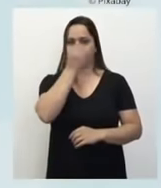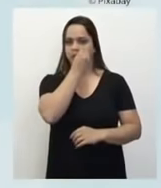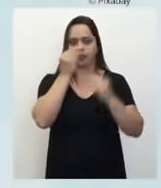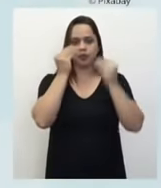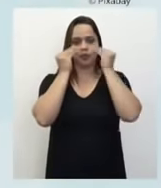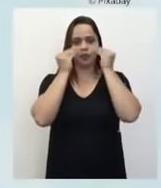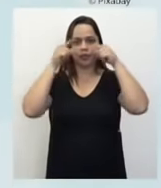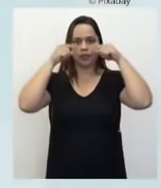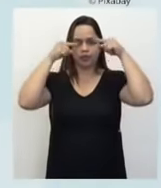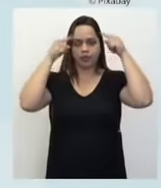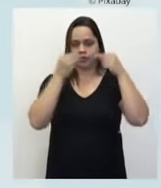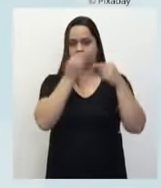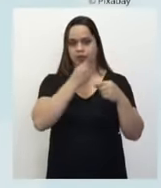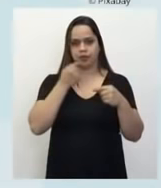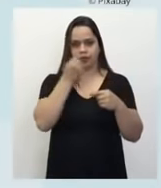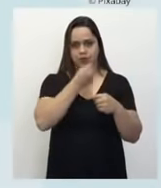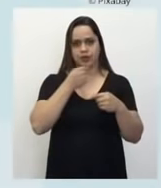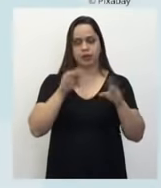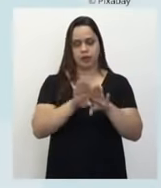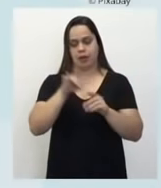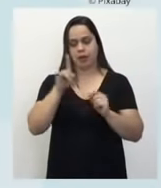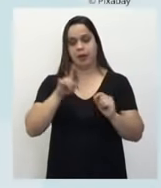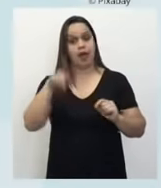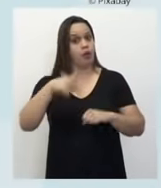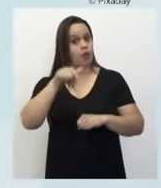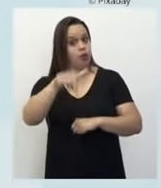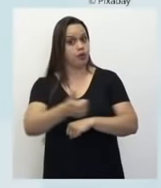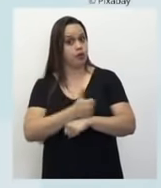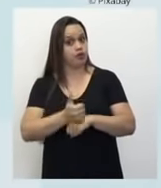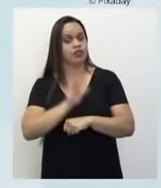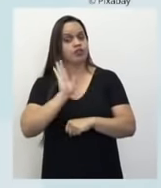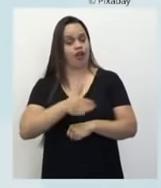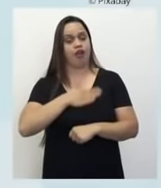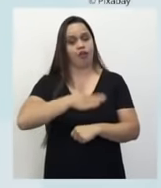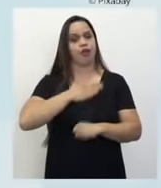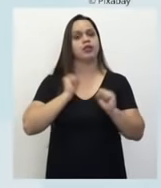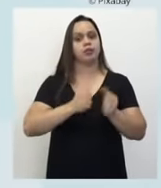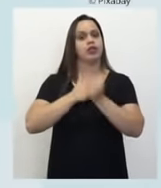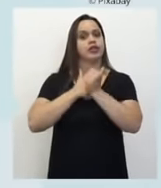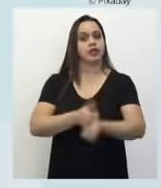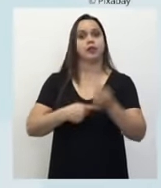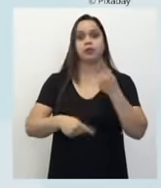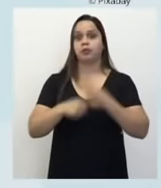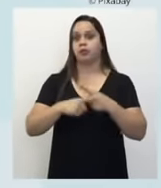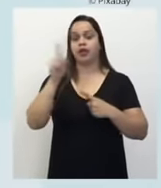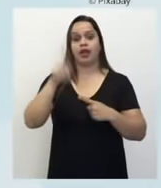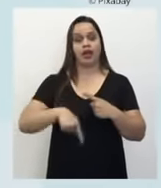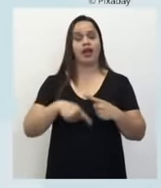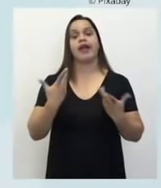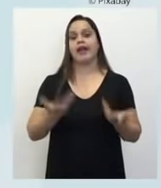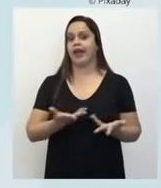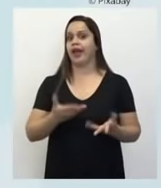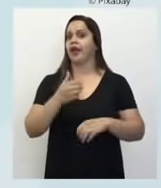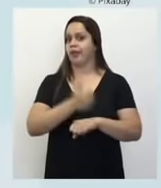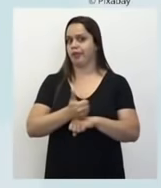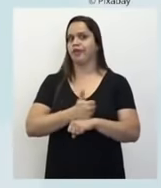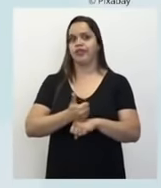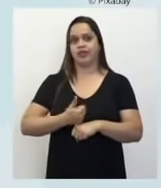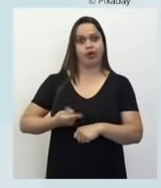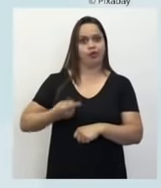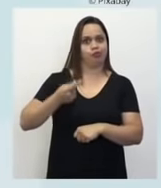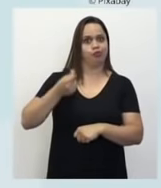que quem já gosta, turma, quem já gosta dessa questão já pode seguir, é uma profissão bem rentosa, viu? É o